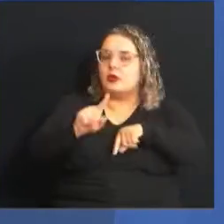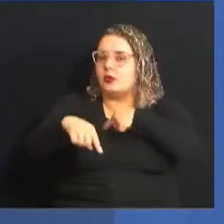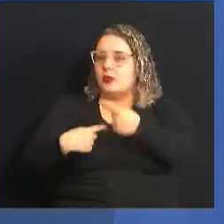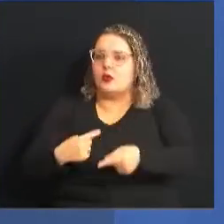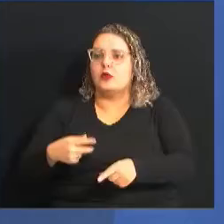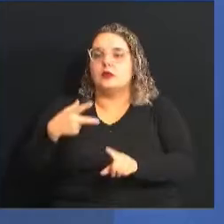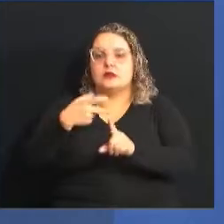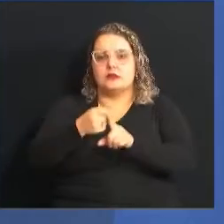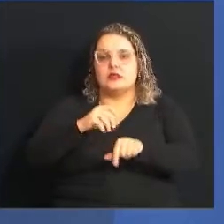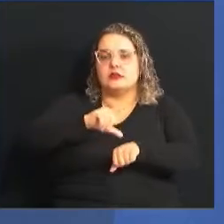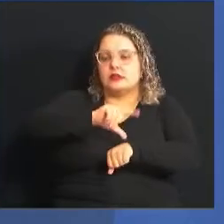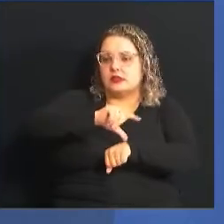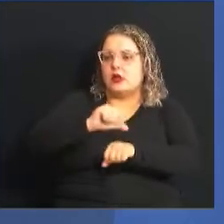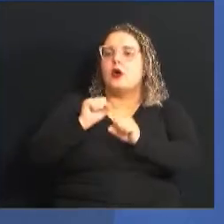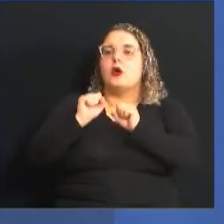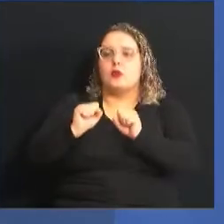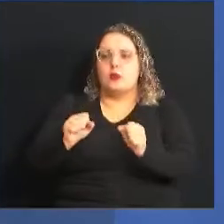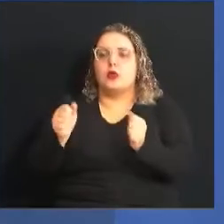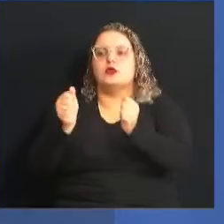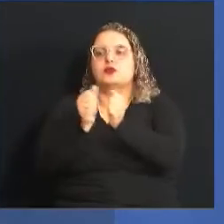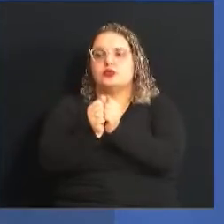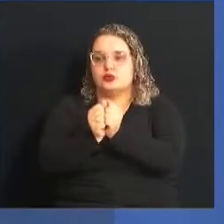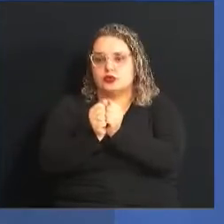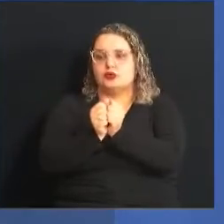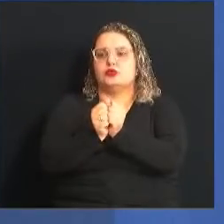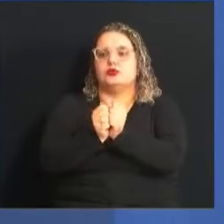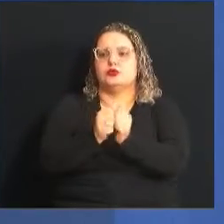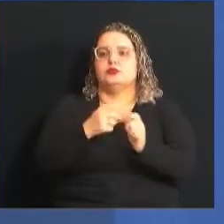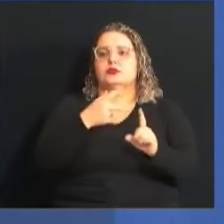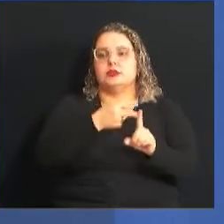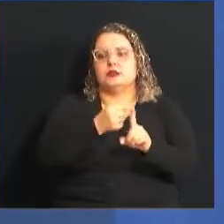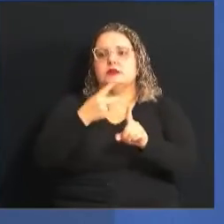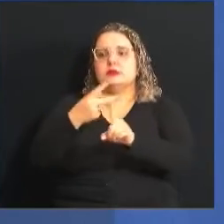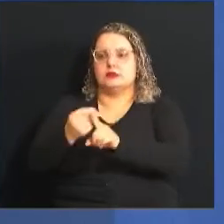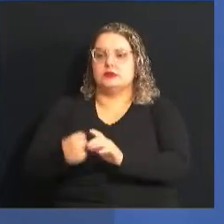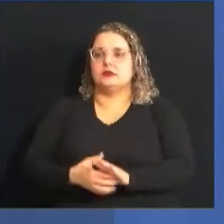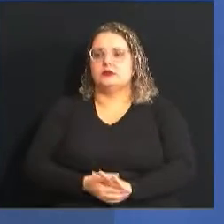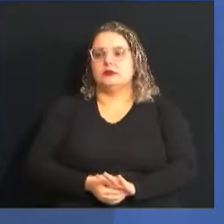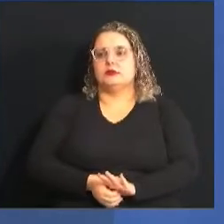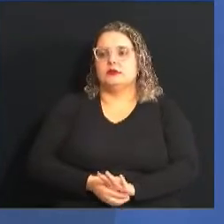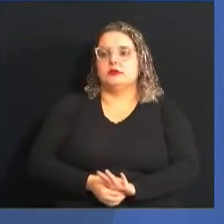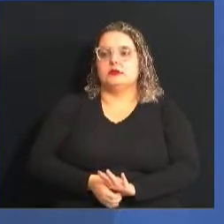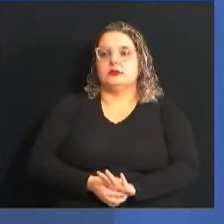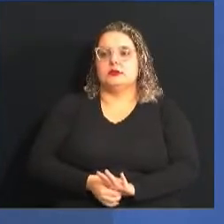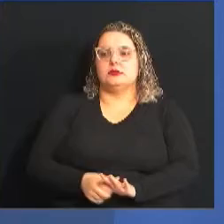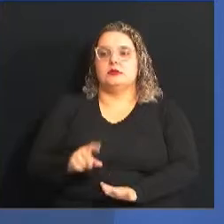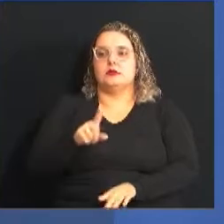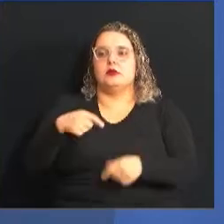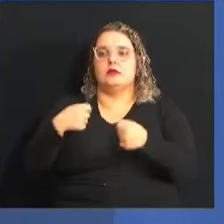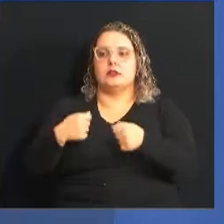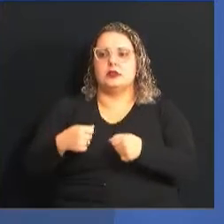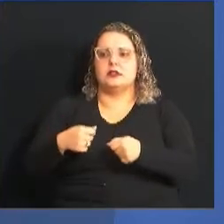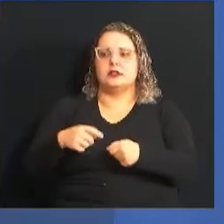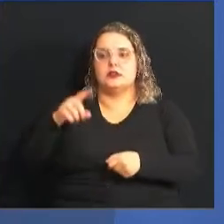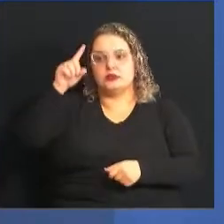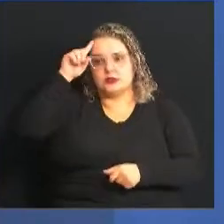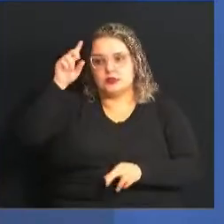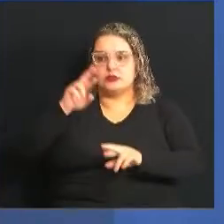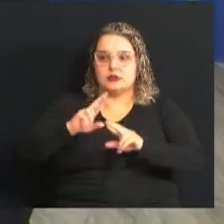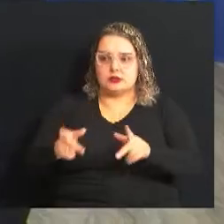atrasada, elas podem ser tomadas concomitantemente, ou seja, você não precisa marcar dias separados para tomar uma ou